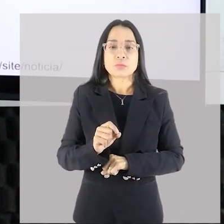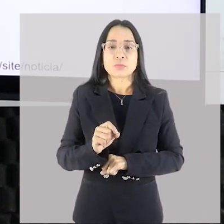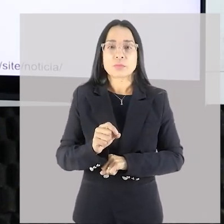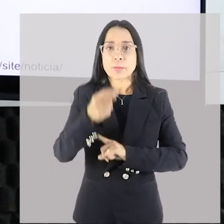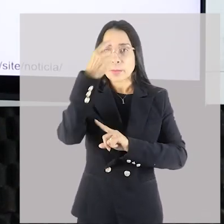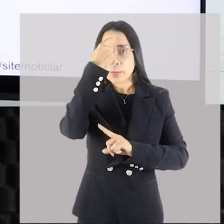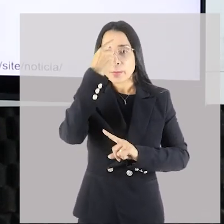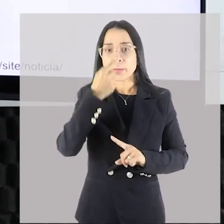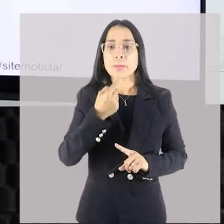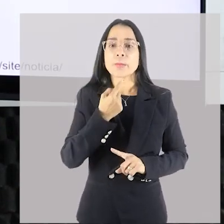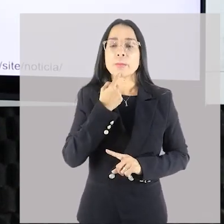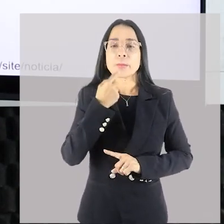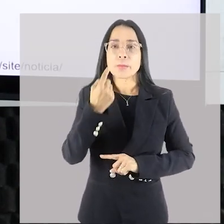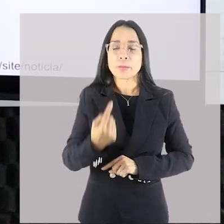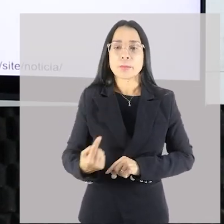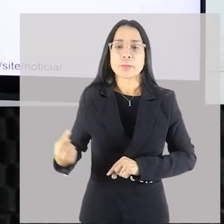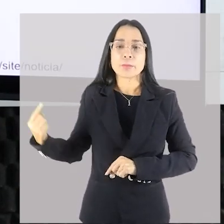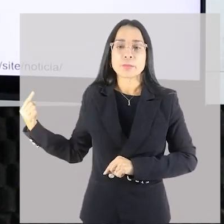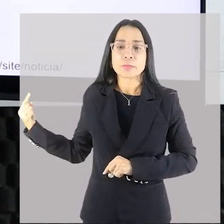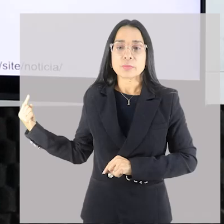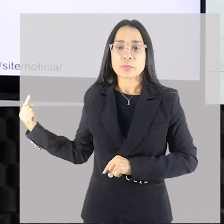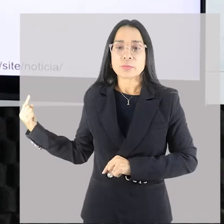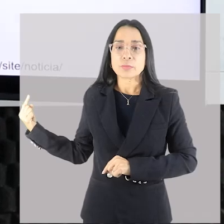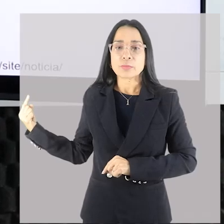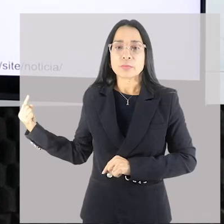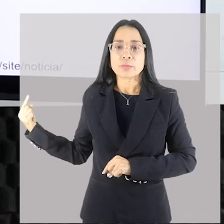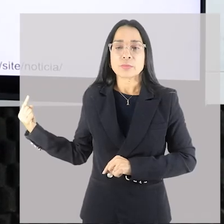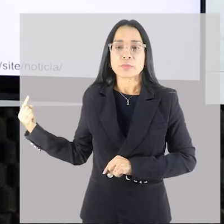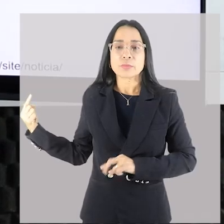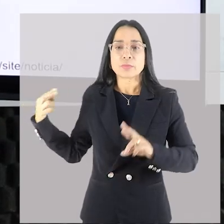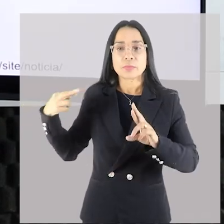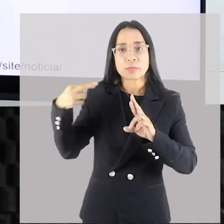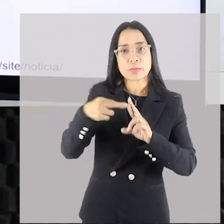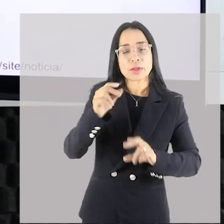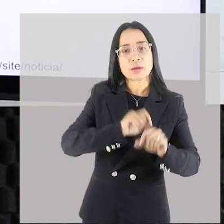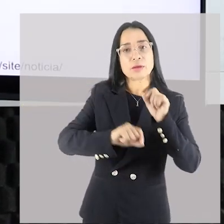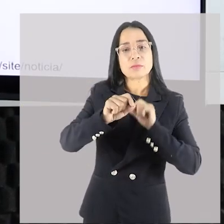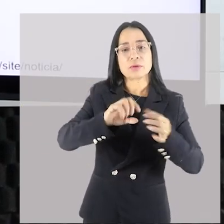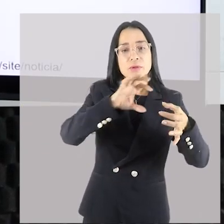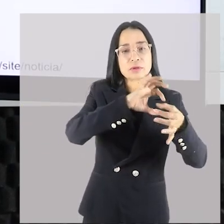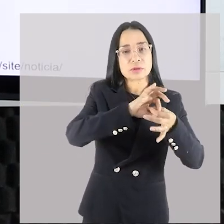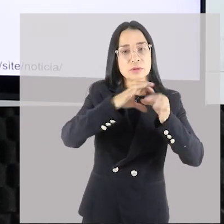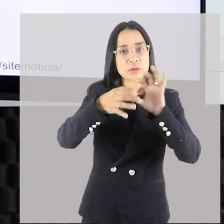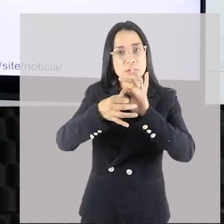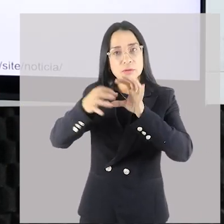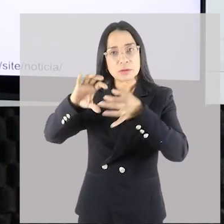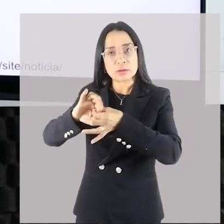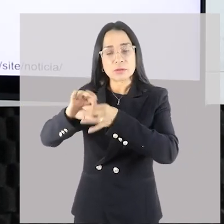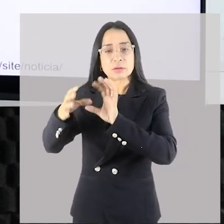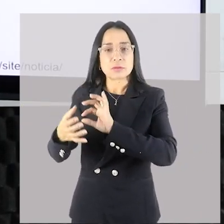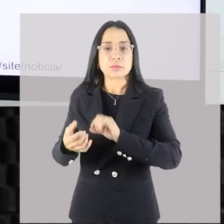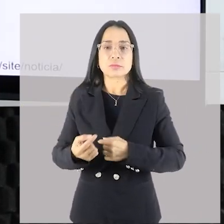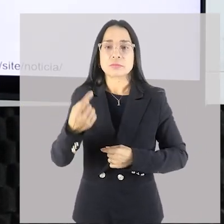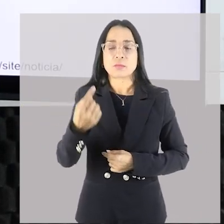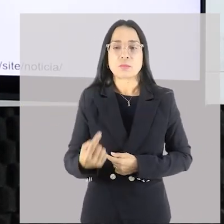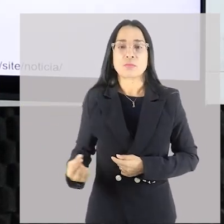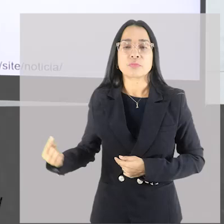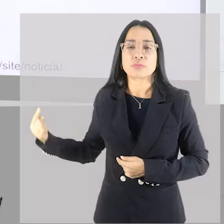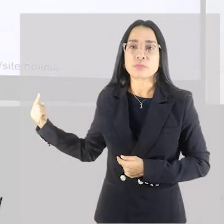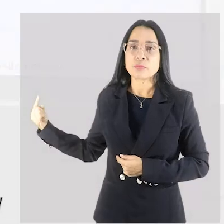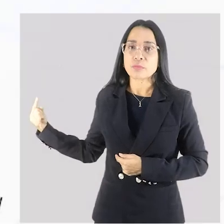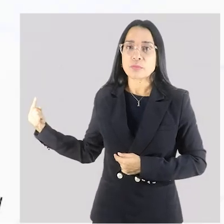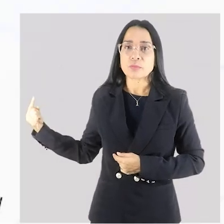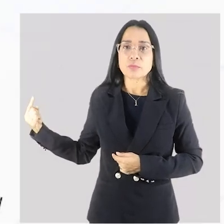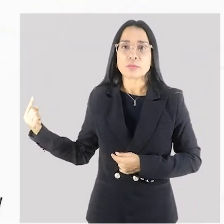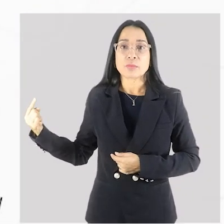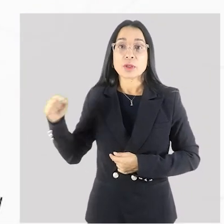dessa imagem que é referente aos Jogos Olímpicos, tá bom? Um outro símbolo bem